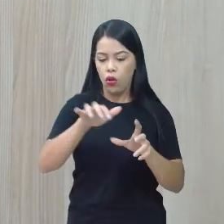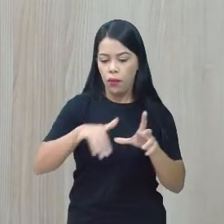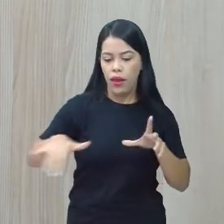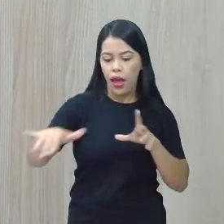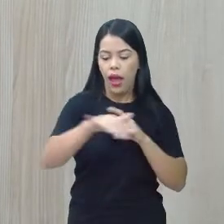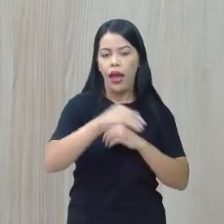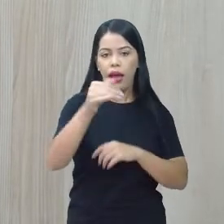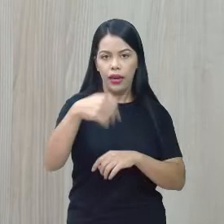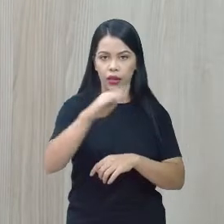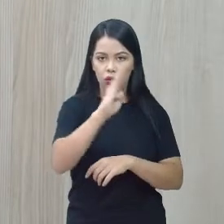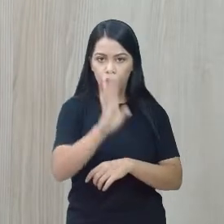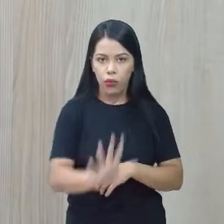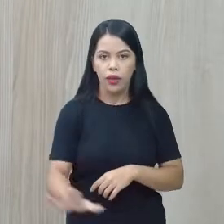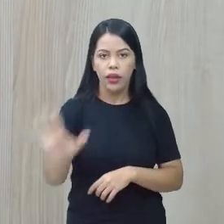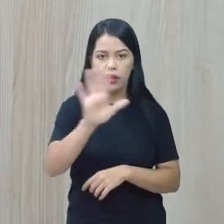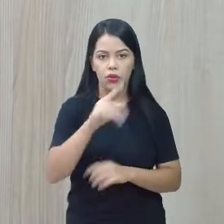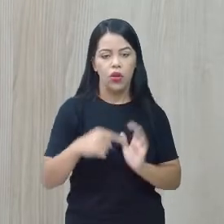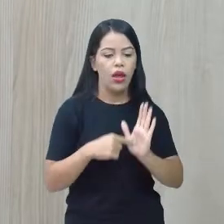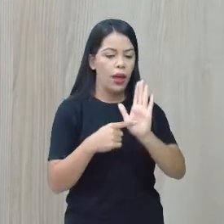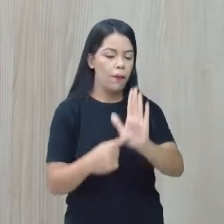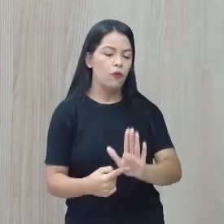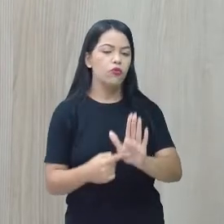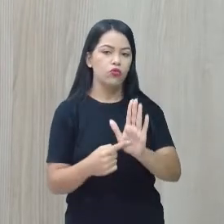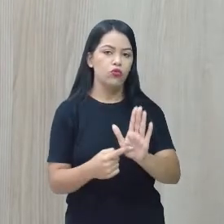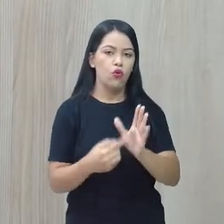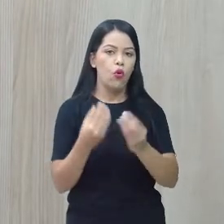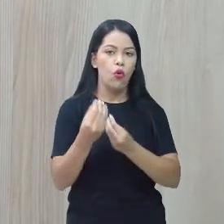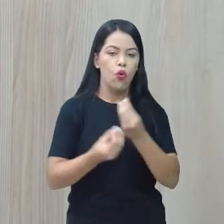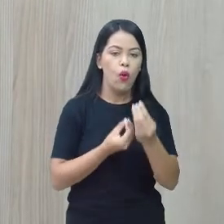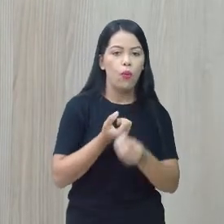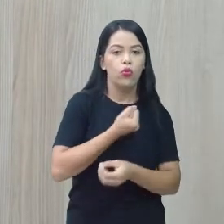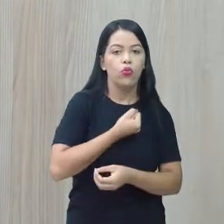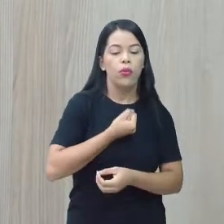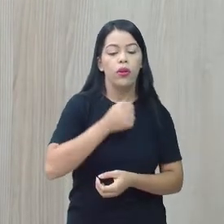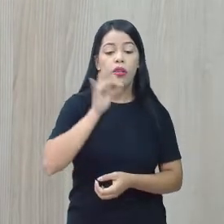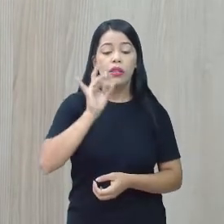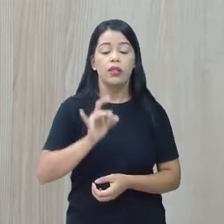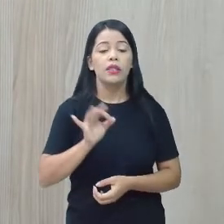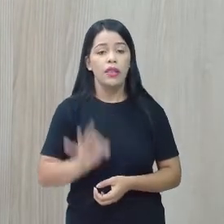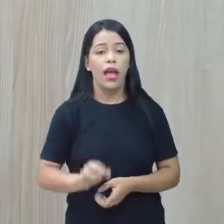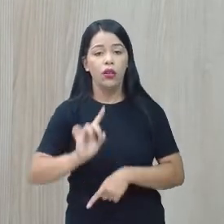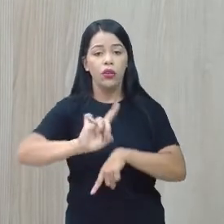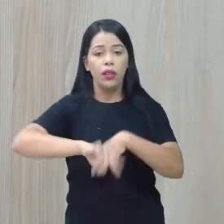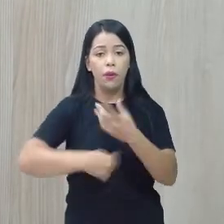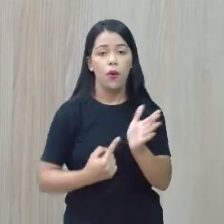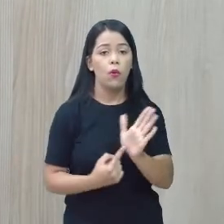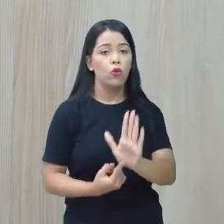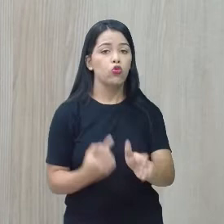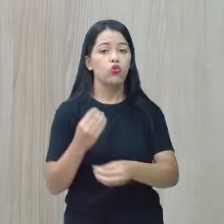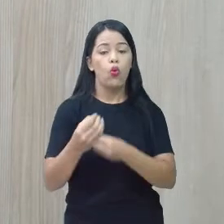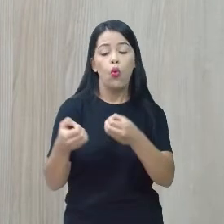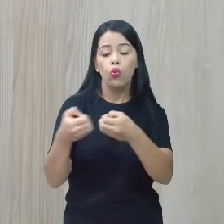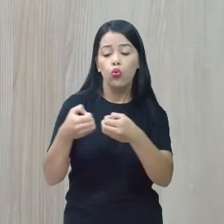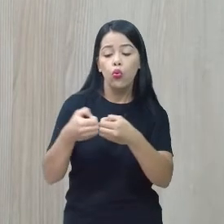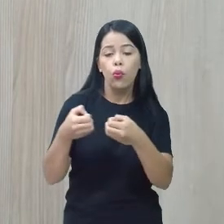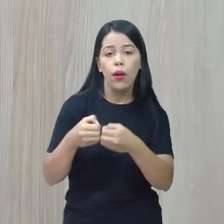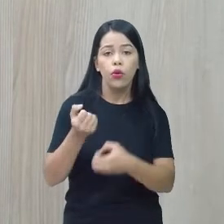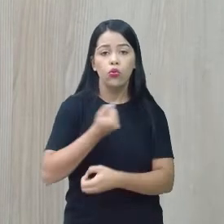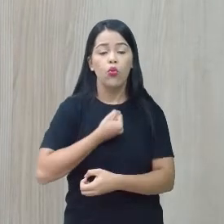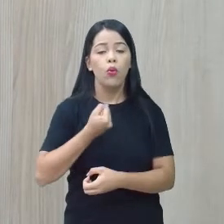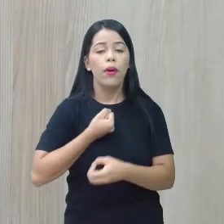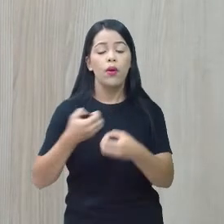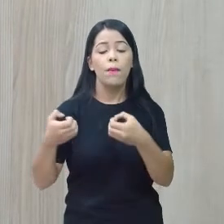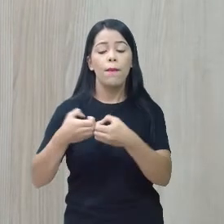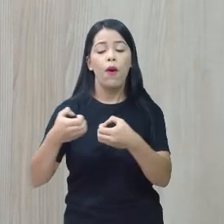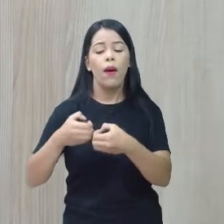no total e depois ela foi colocando as aproximações. Poderia também, Briane, ter colocado os nomezinhos ali,